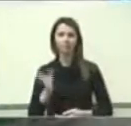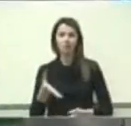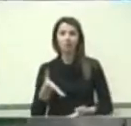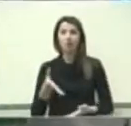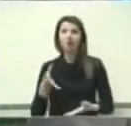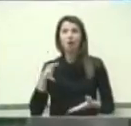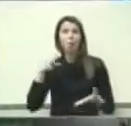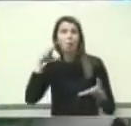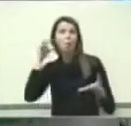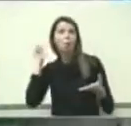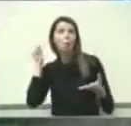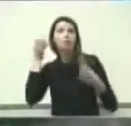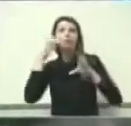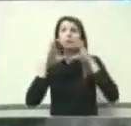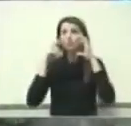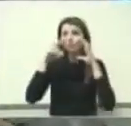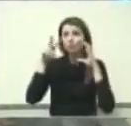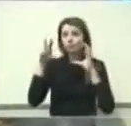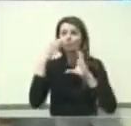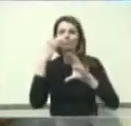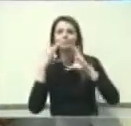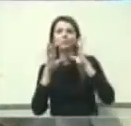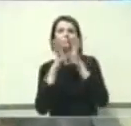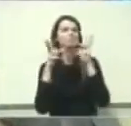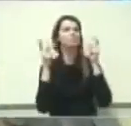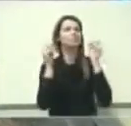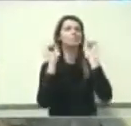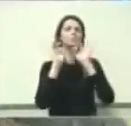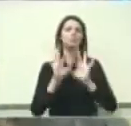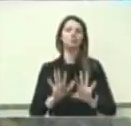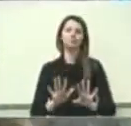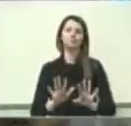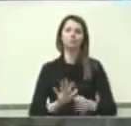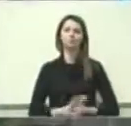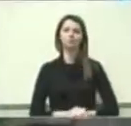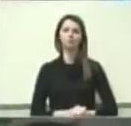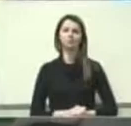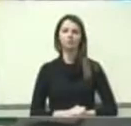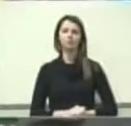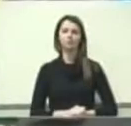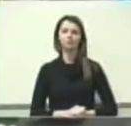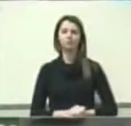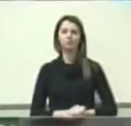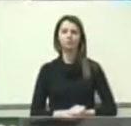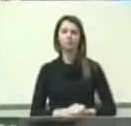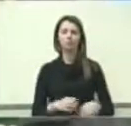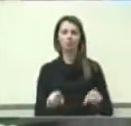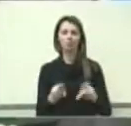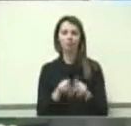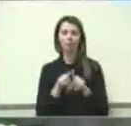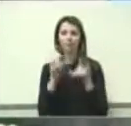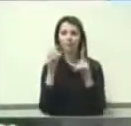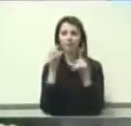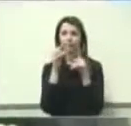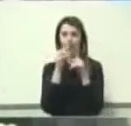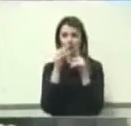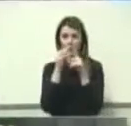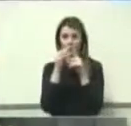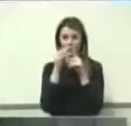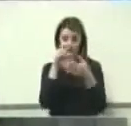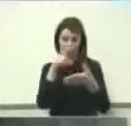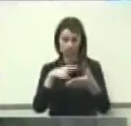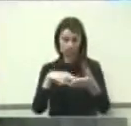hinos maravilhosos abençoados ouvimos uma palavra já